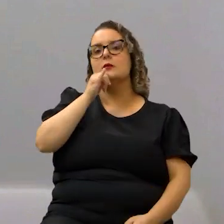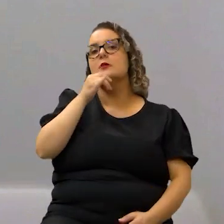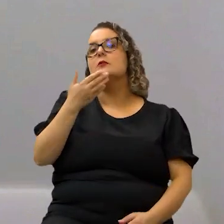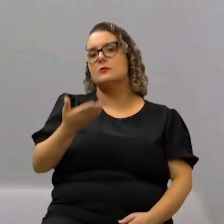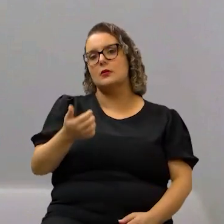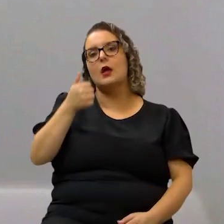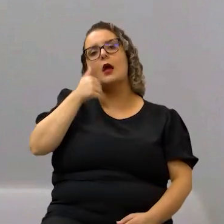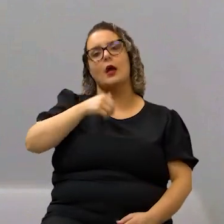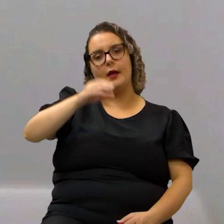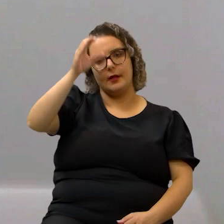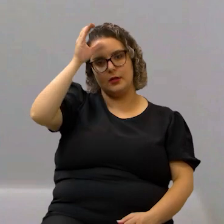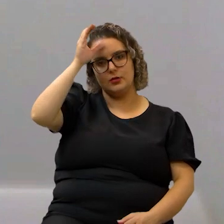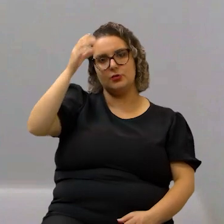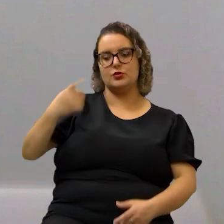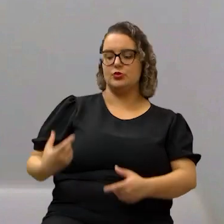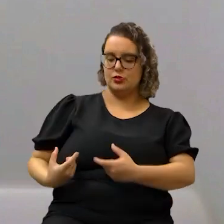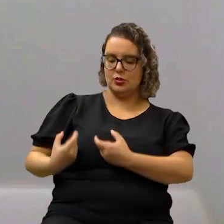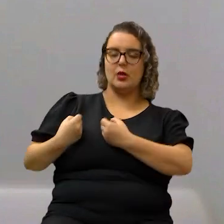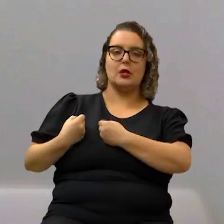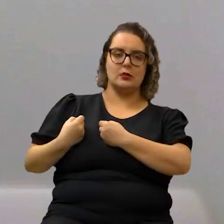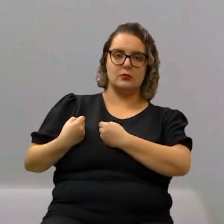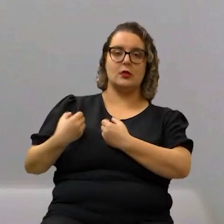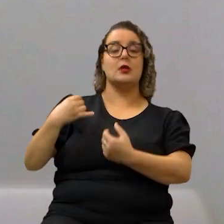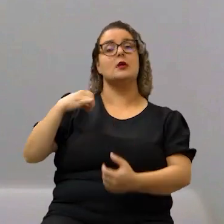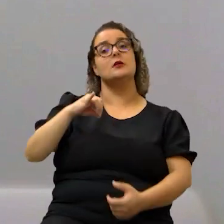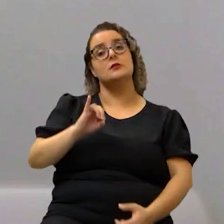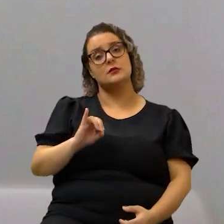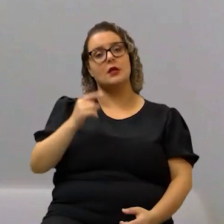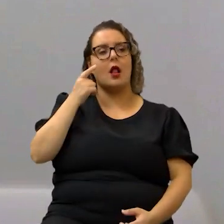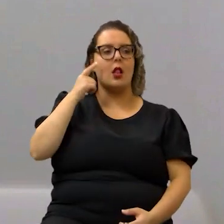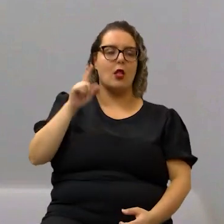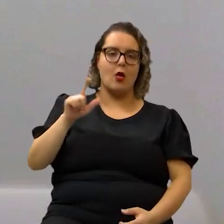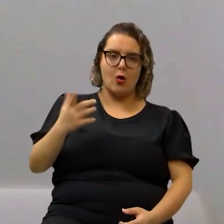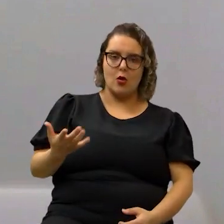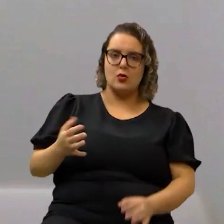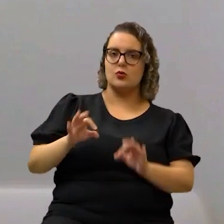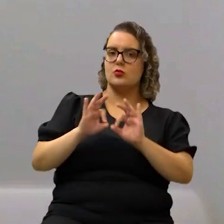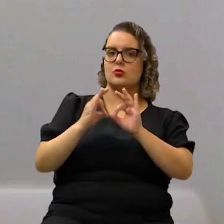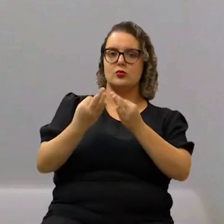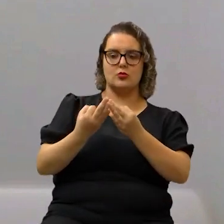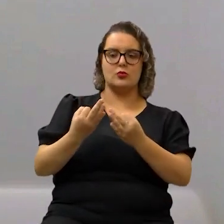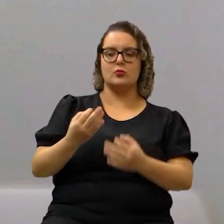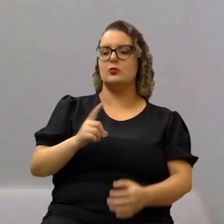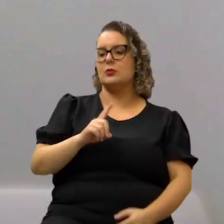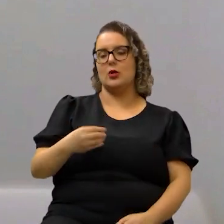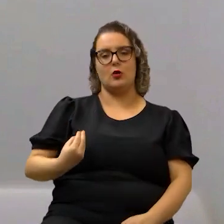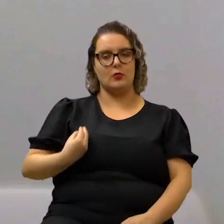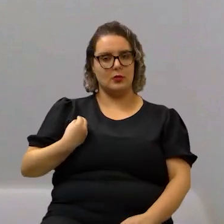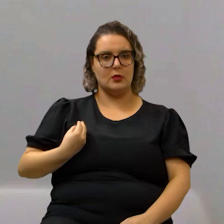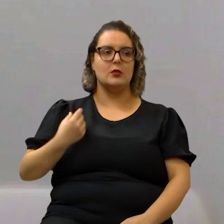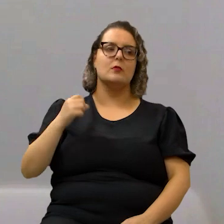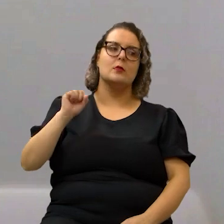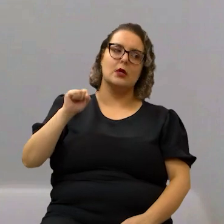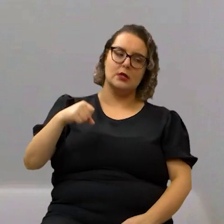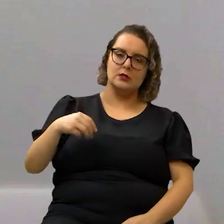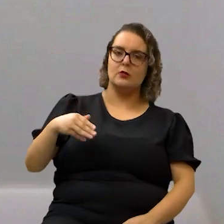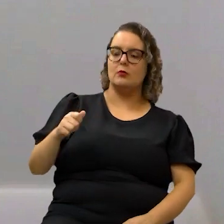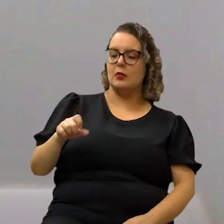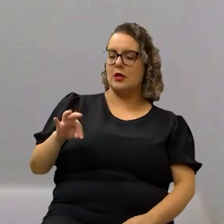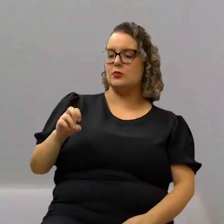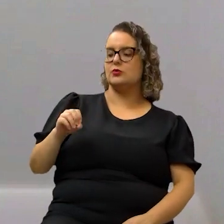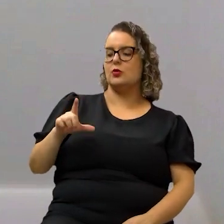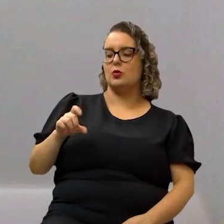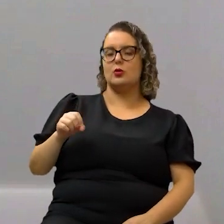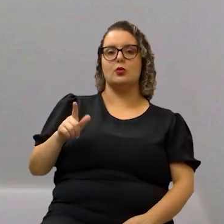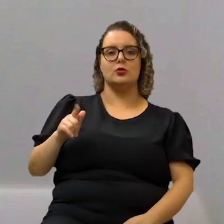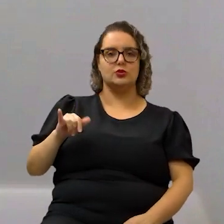exemplo que eu dei, a tia que teve câncer de mama. Se acaso, obviamente, esse parente não for mais vivo, aí sim o mastologista